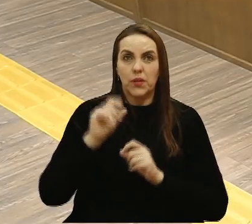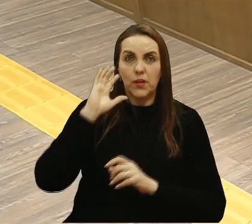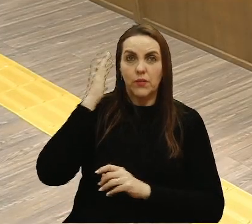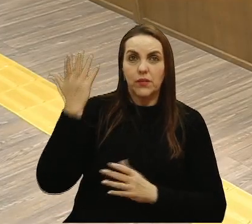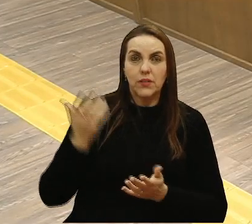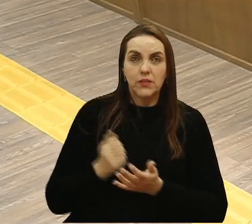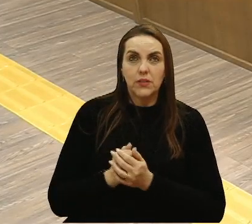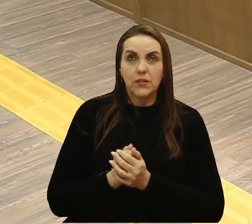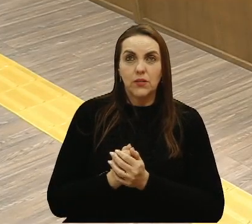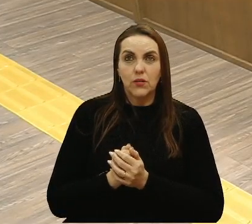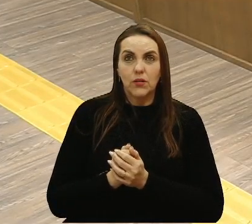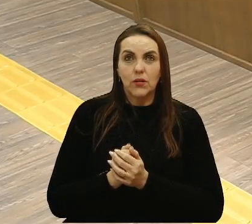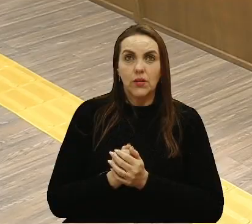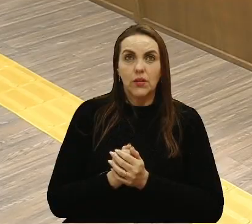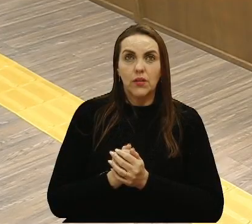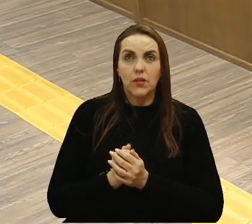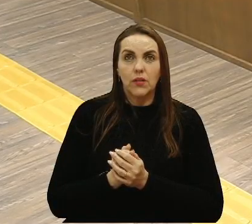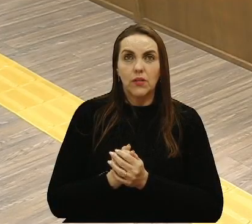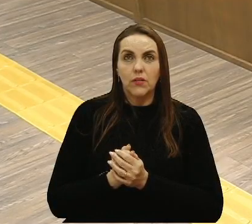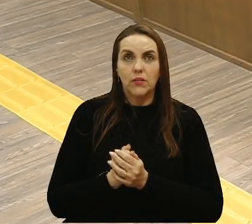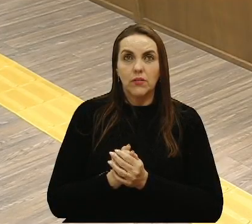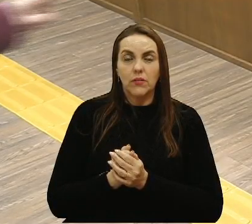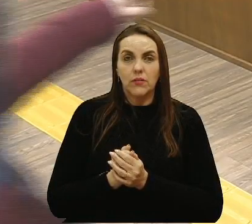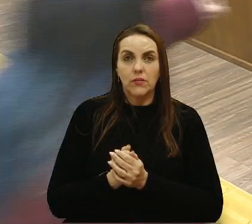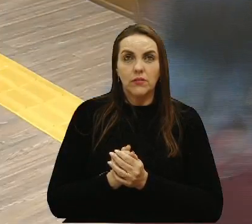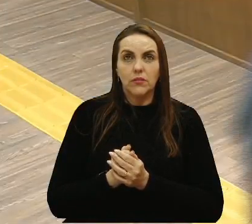Essa chuva.